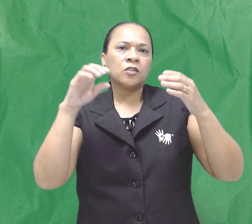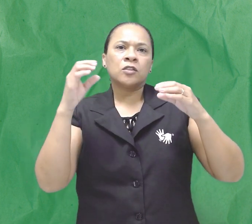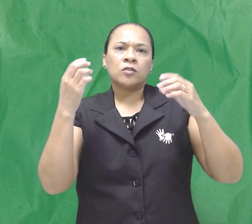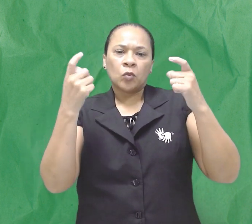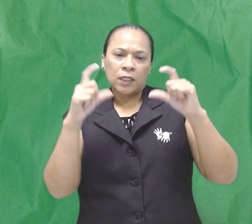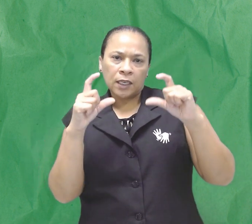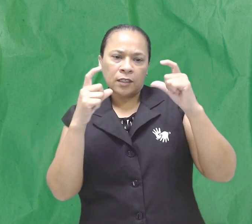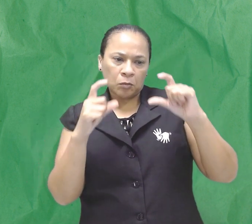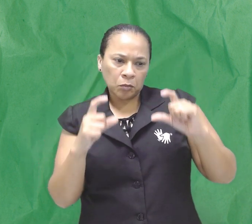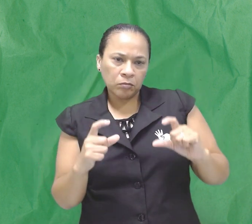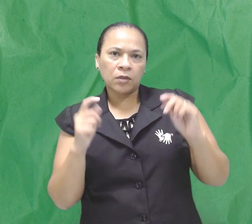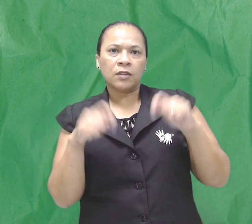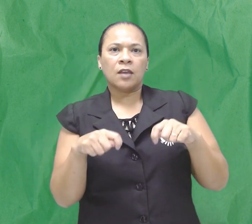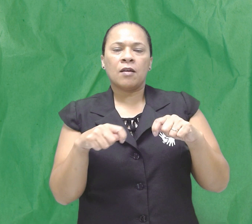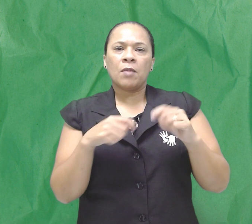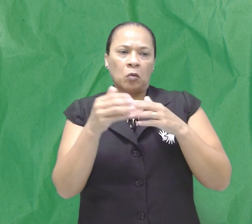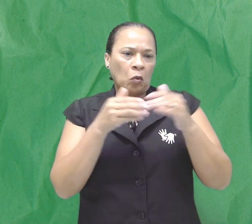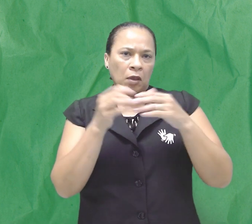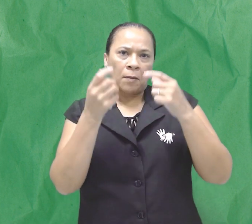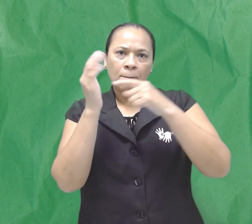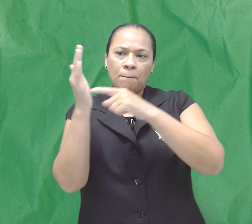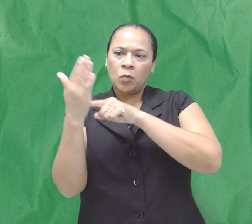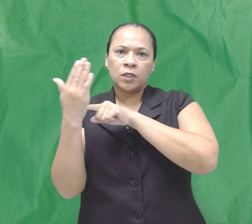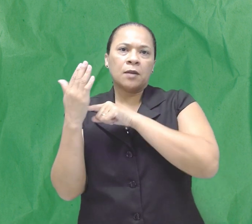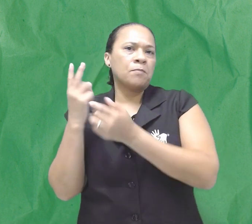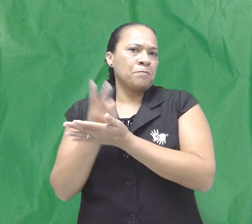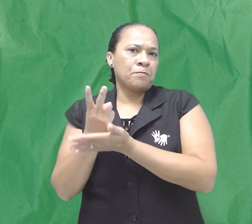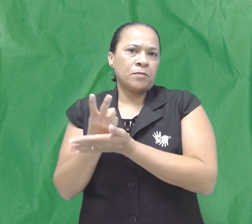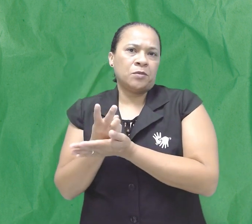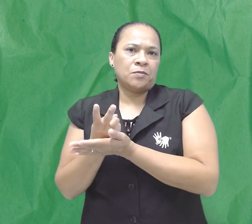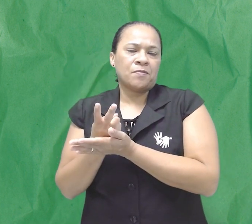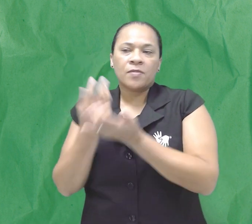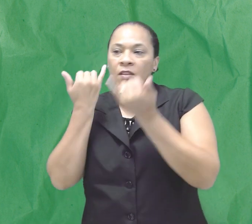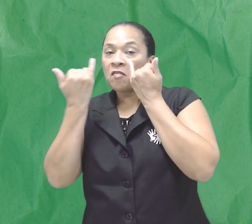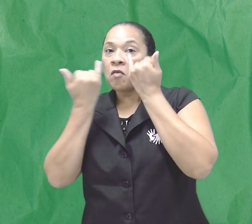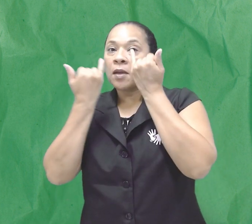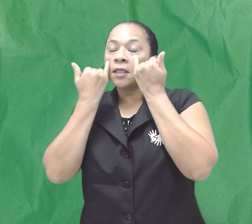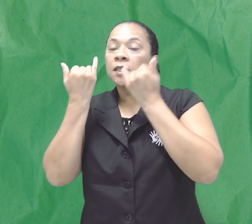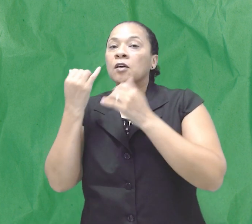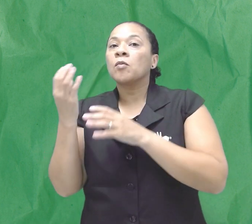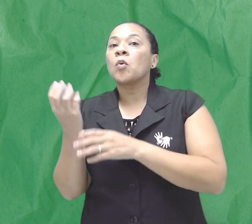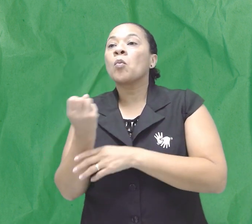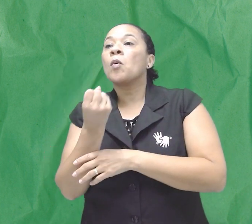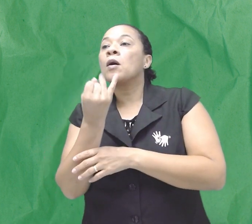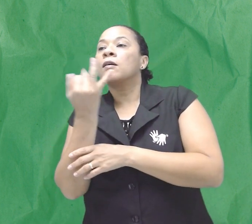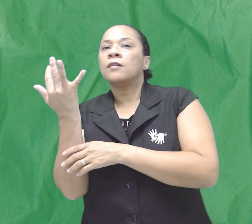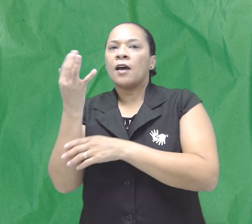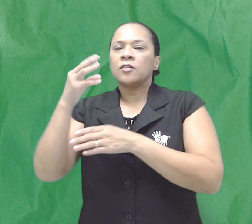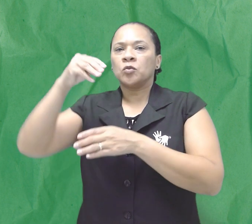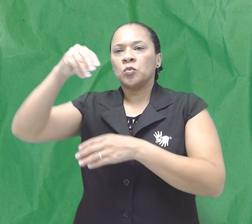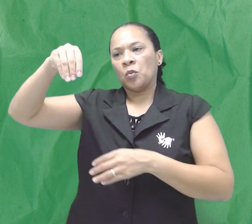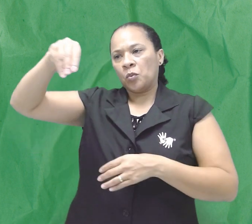vão expressar a mesma informação, vão trazer, dados sobre a quantidade de soluto